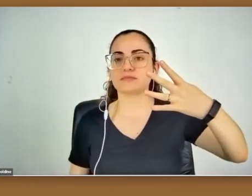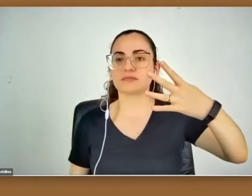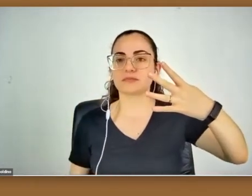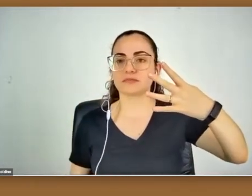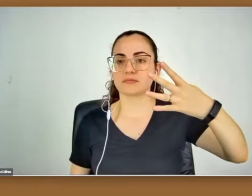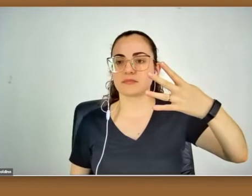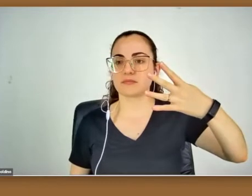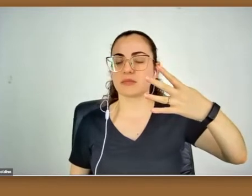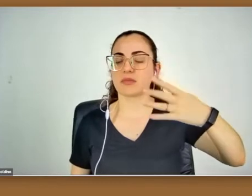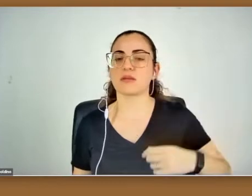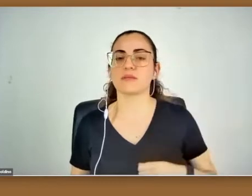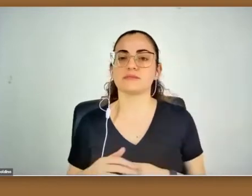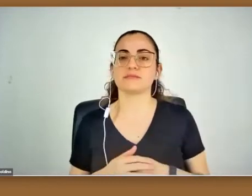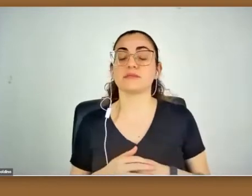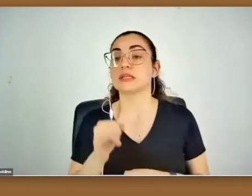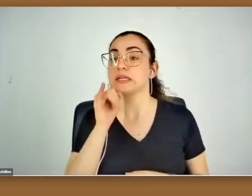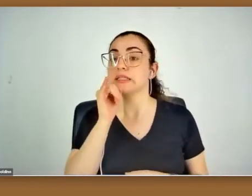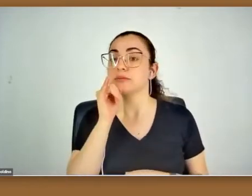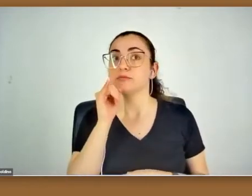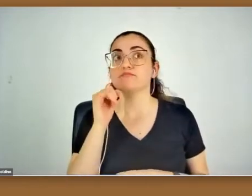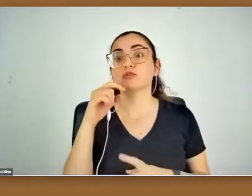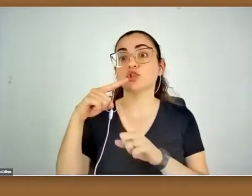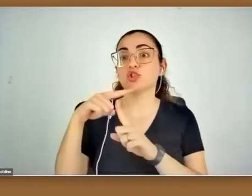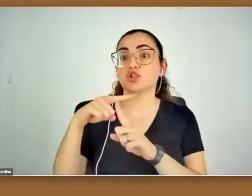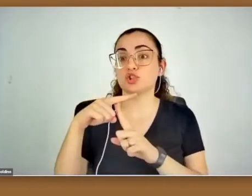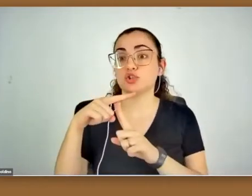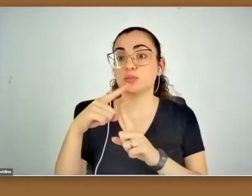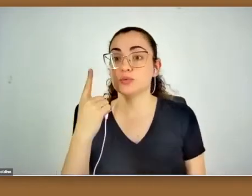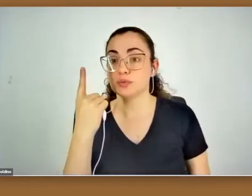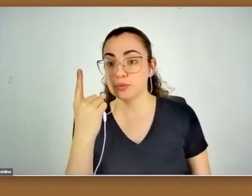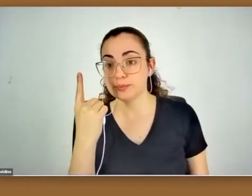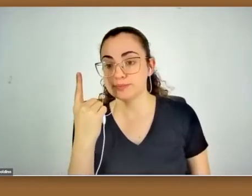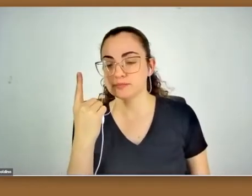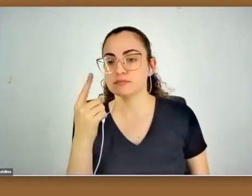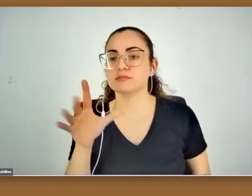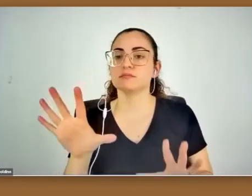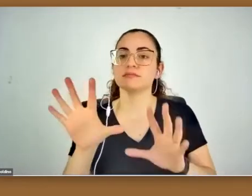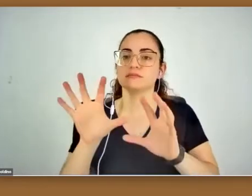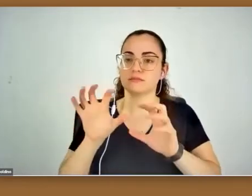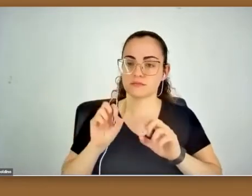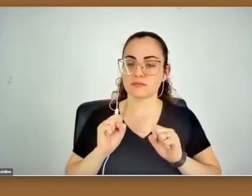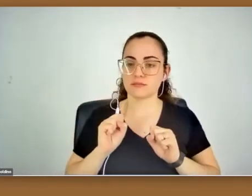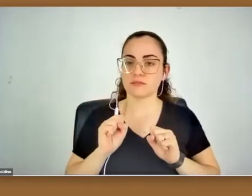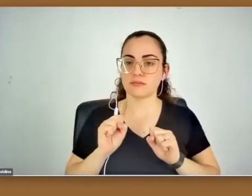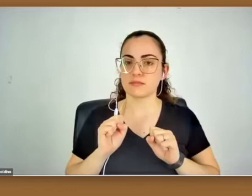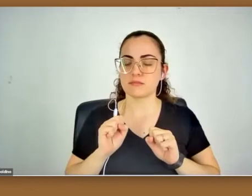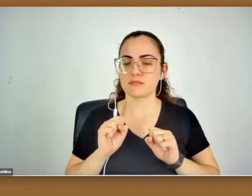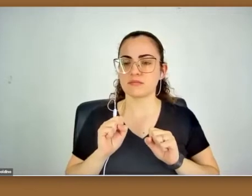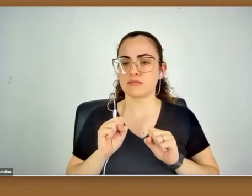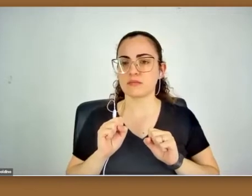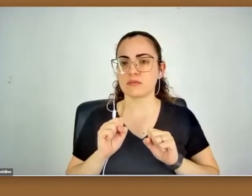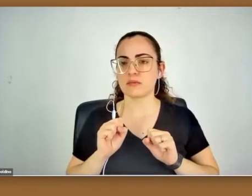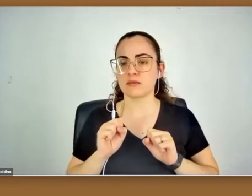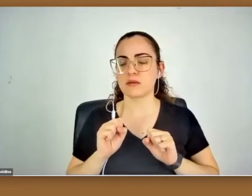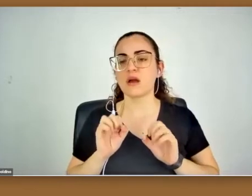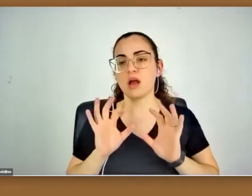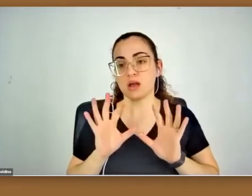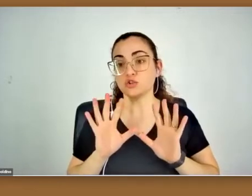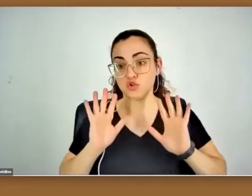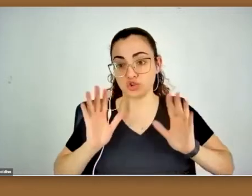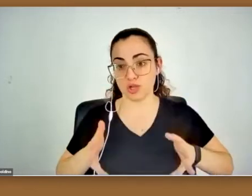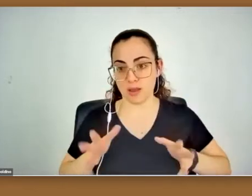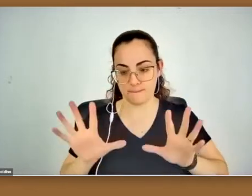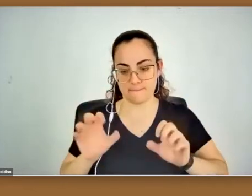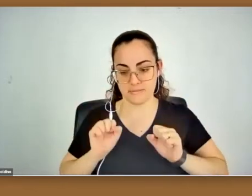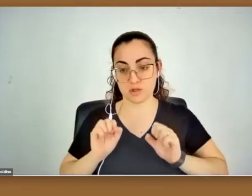uma infecção, por exemplo, contra o dengue 1, de dengue 1, você vai ter proteção ao longo da sua vida contra ele. Então você não pega